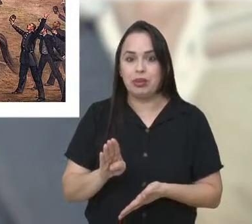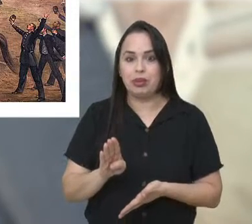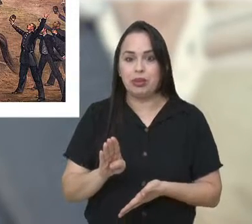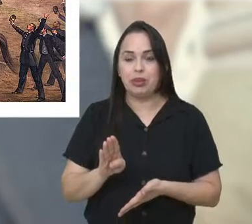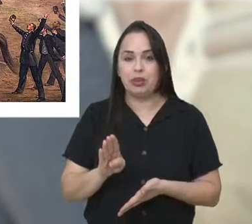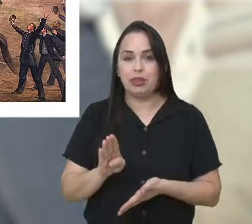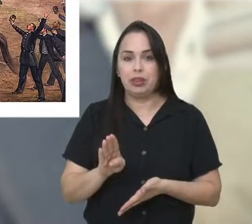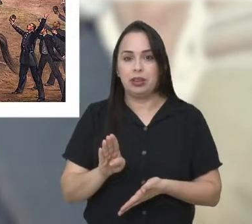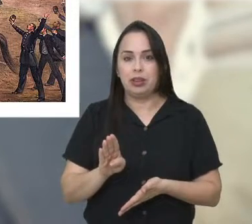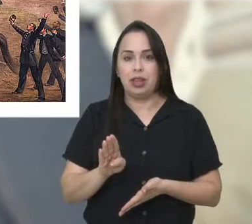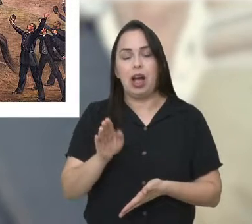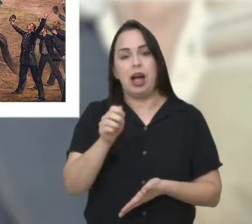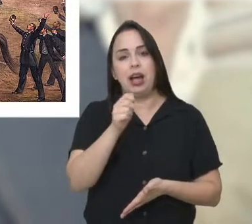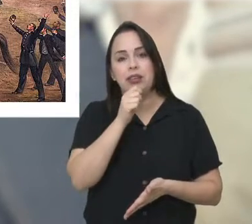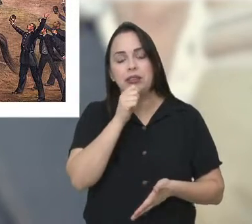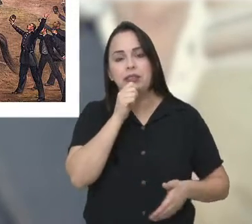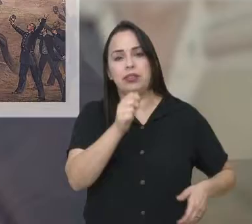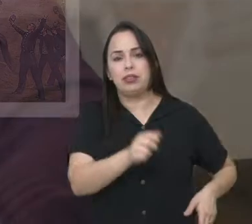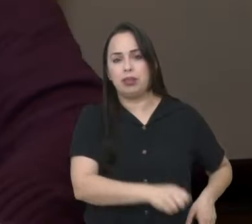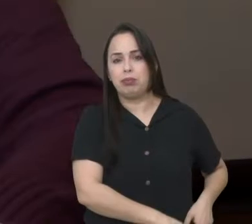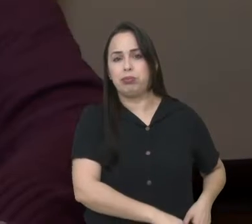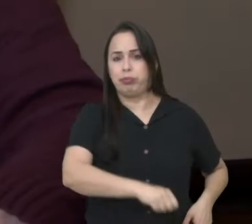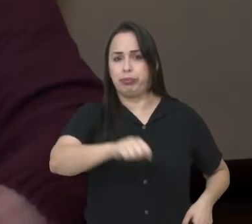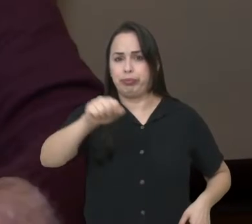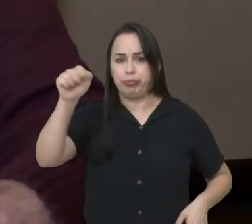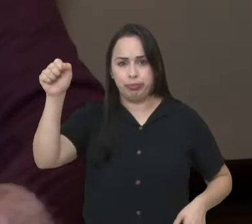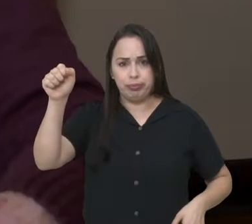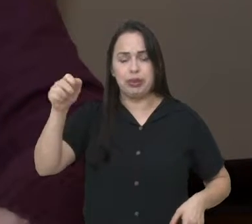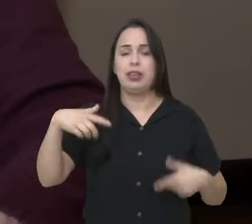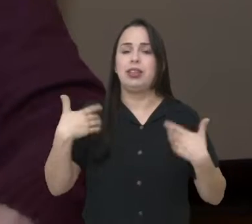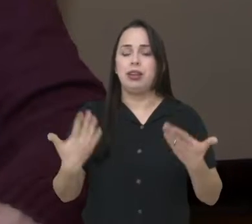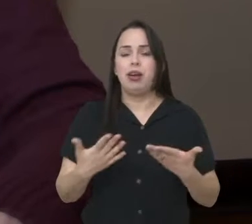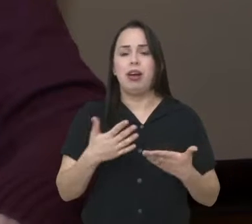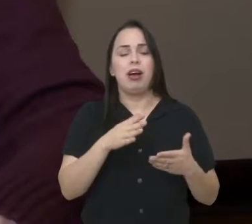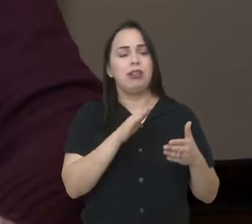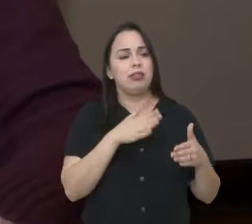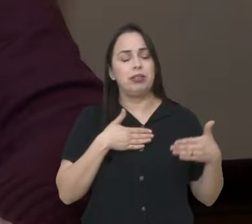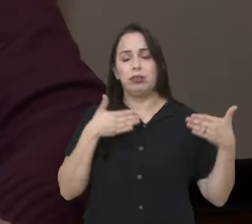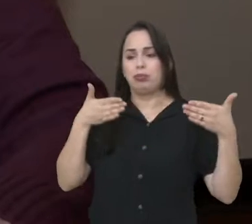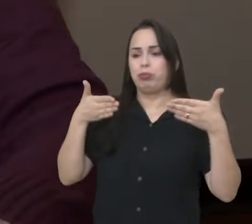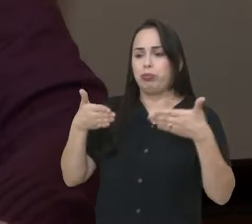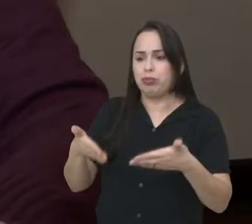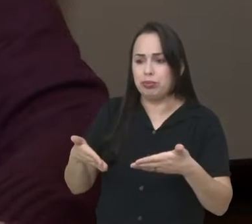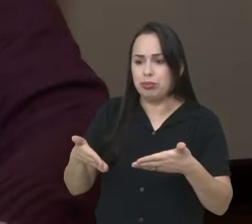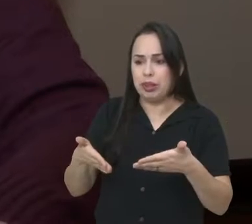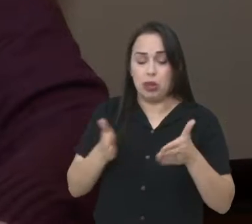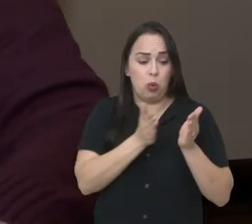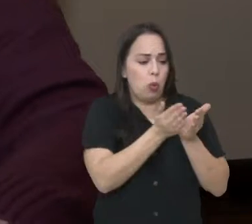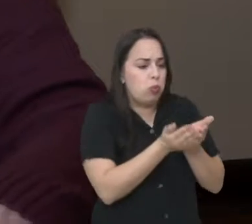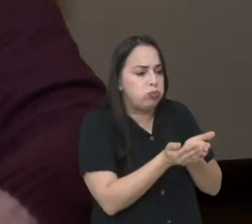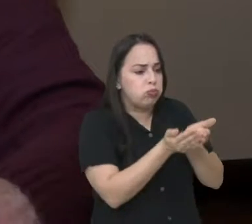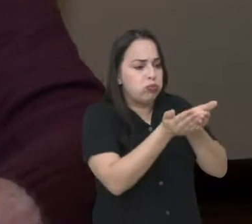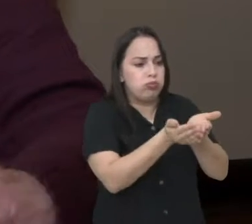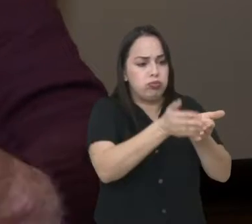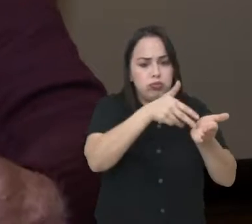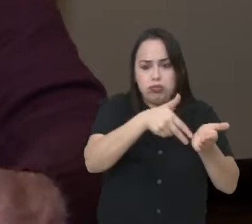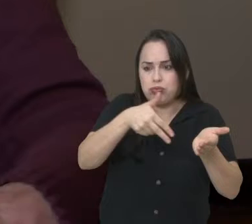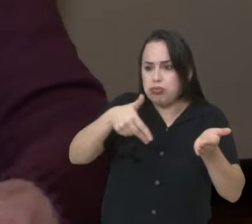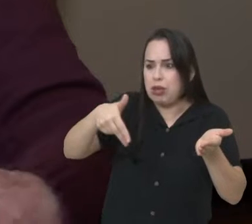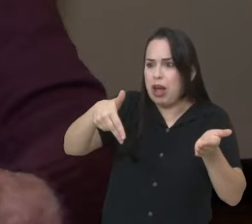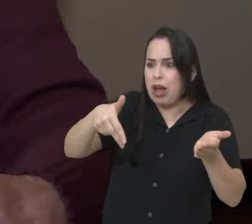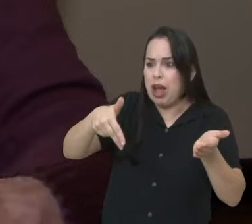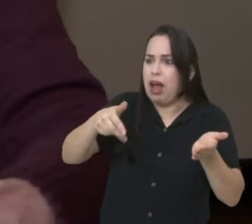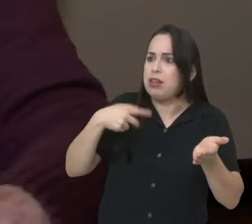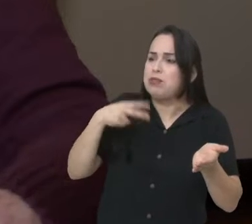da República, né? E aí, quando eles desceram, que saíram do navio, viu muito